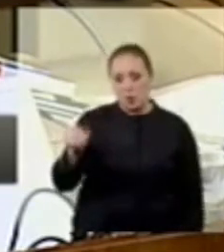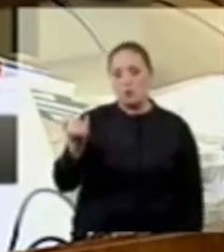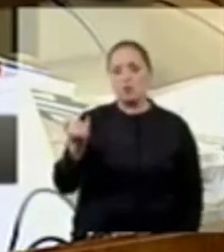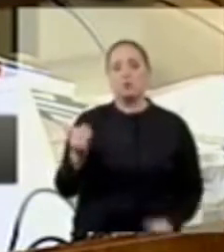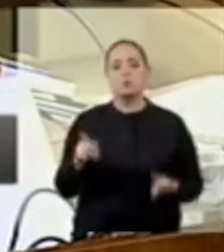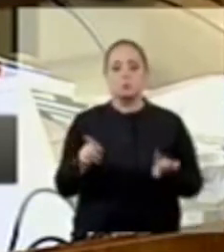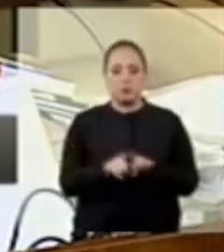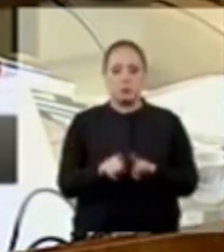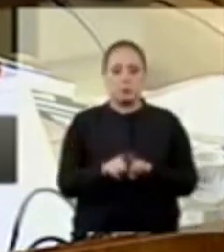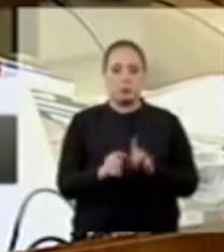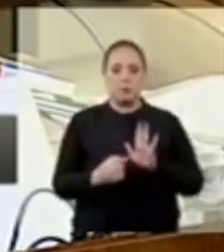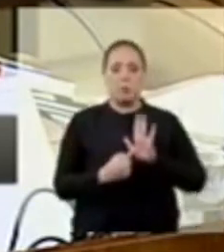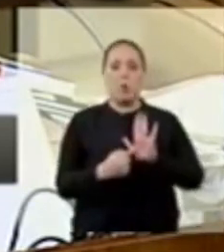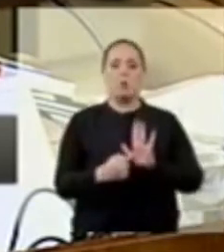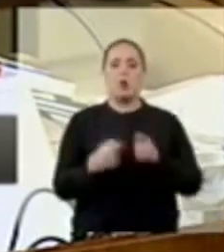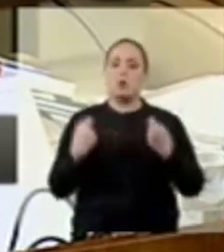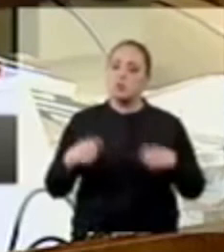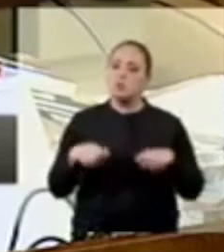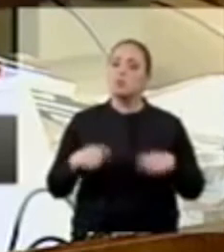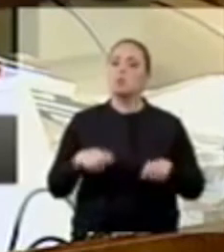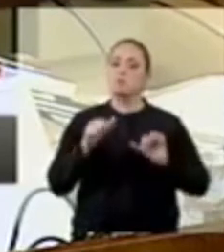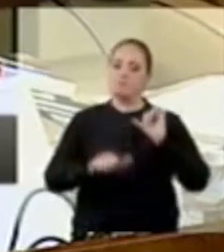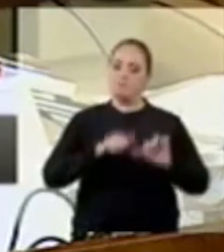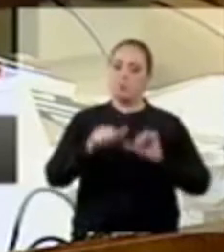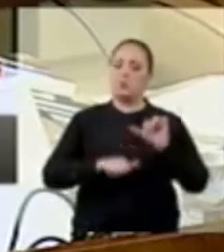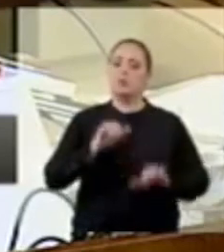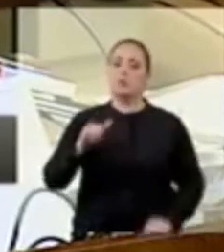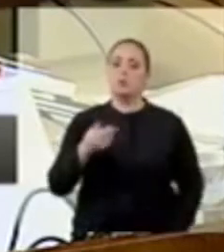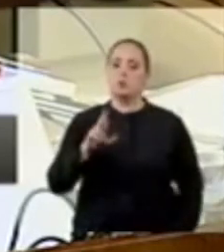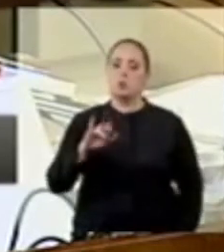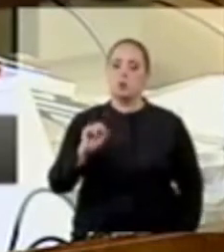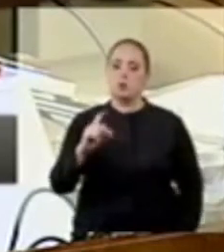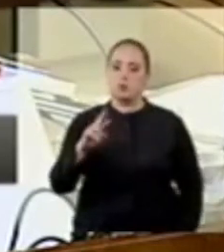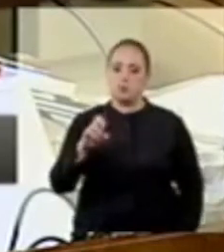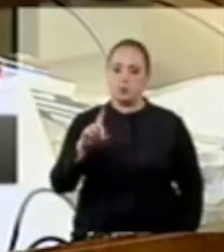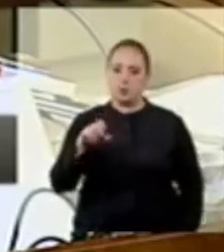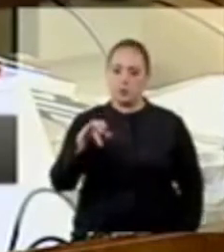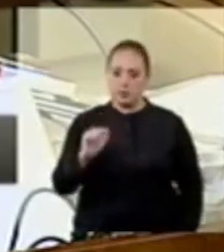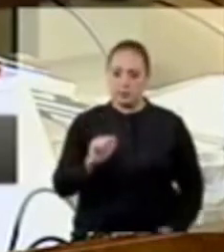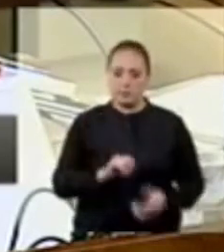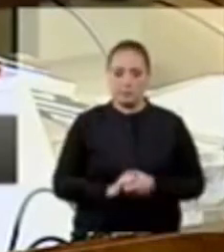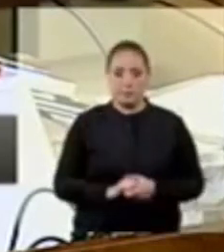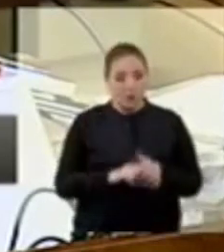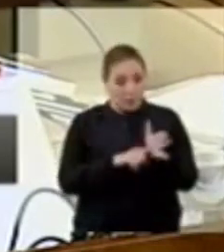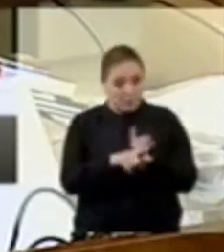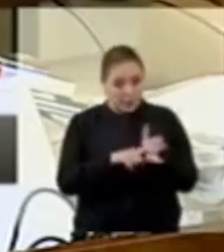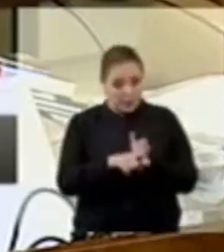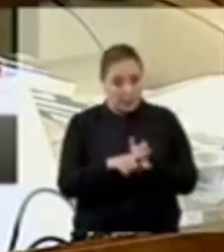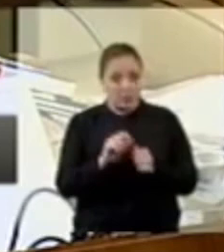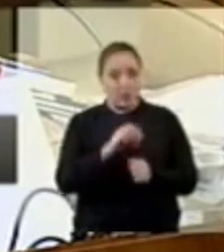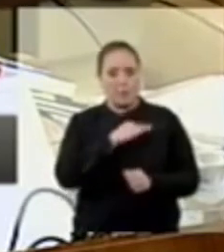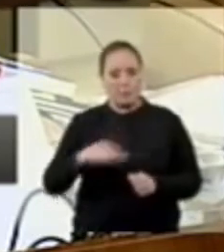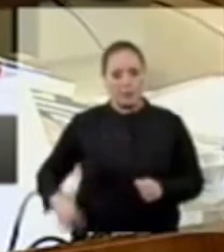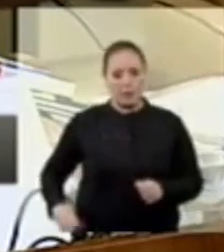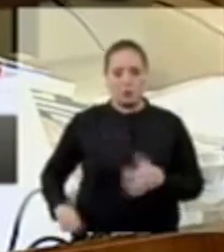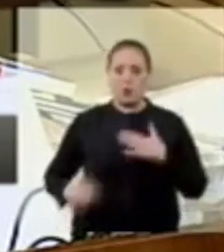firmino a necessidade da mudança da jurisprudência pesquisa realizada pelo ministros quiet a meu